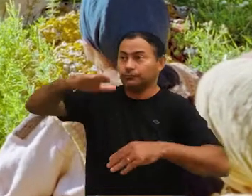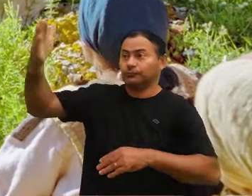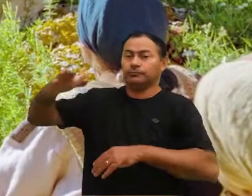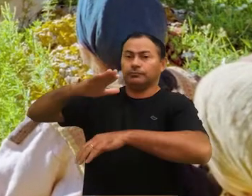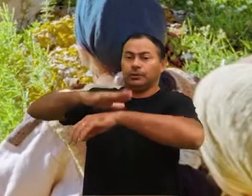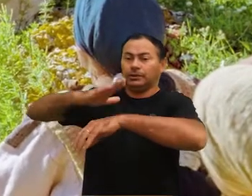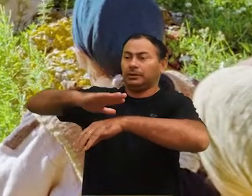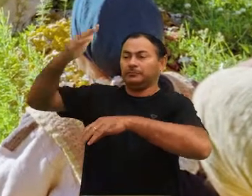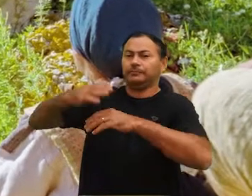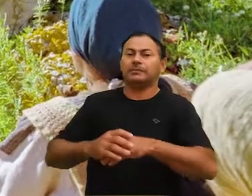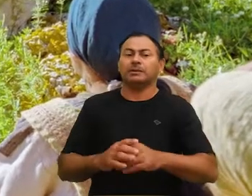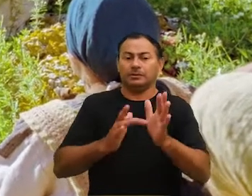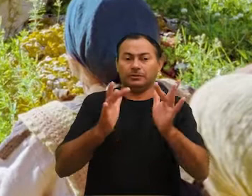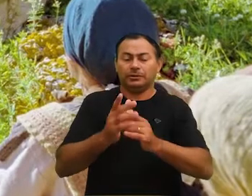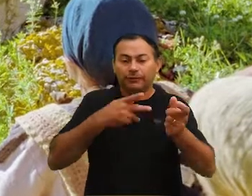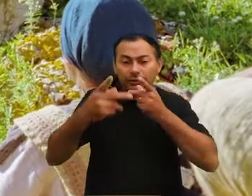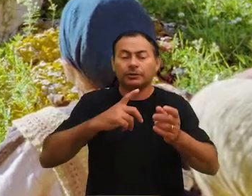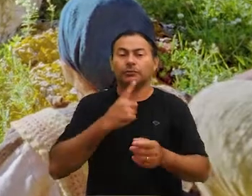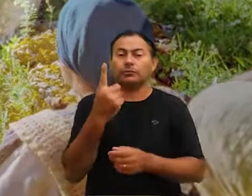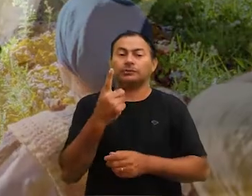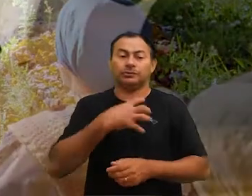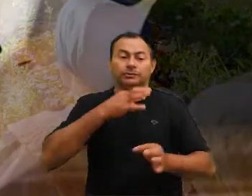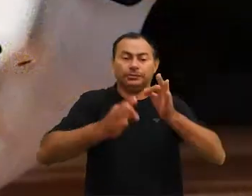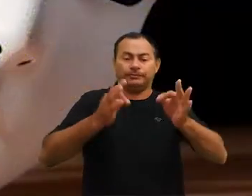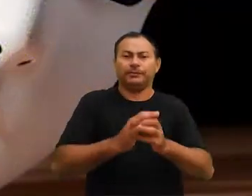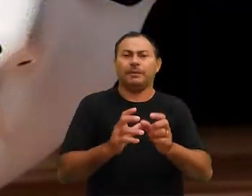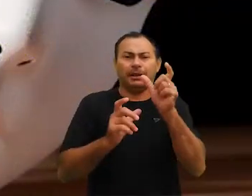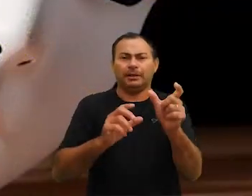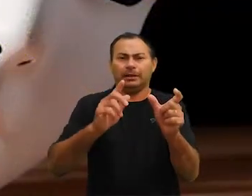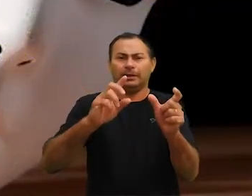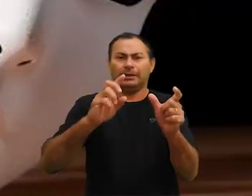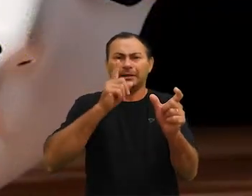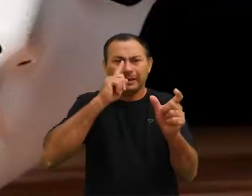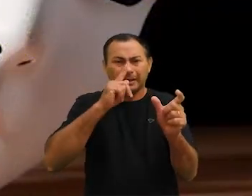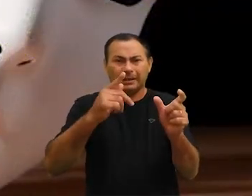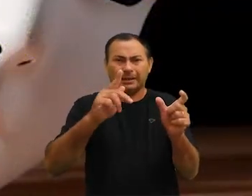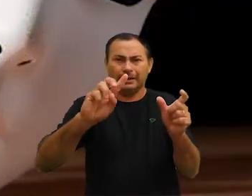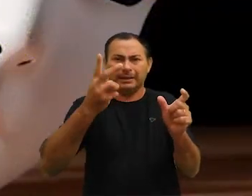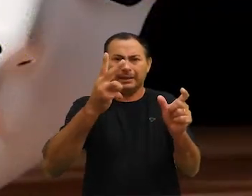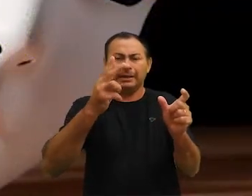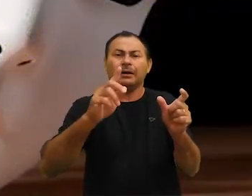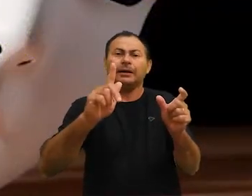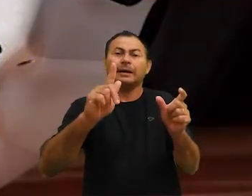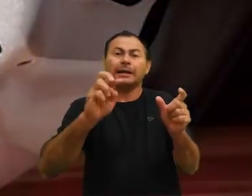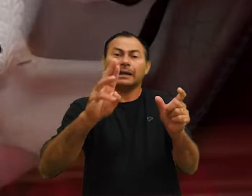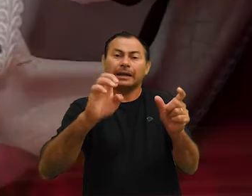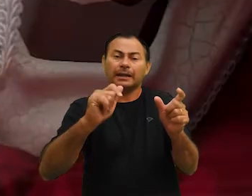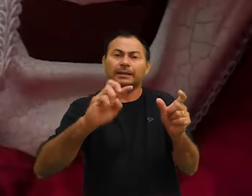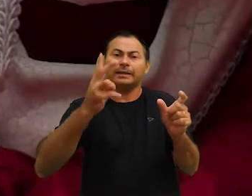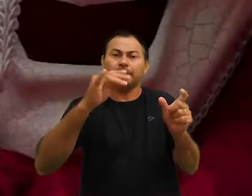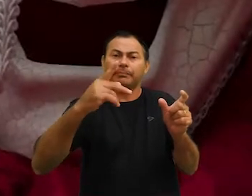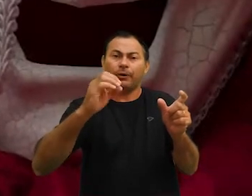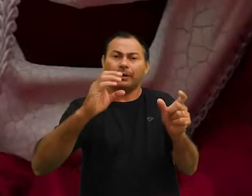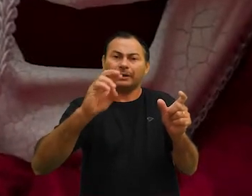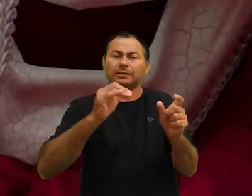ensinou que existe um tipo de justiça que é hipócrita. A palavra grega hipócrita significa duas caras. Naquele